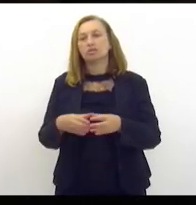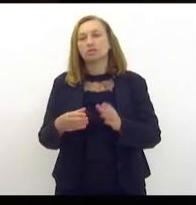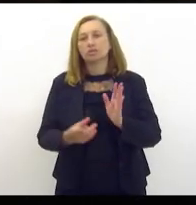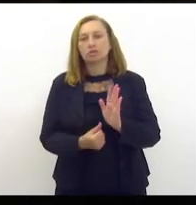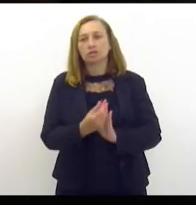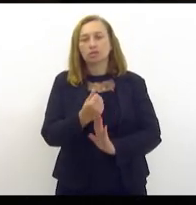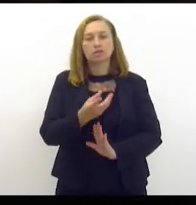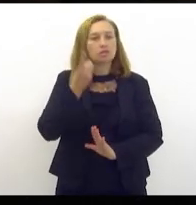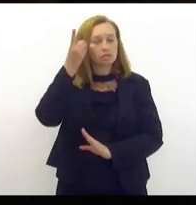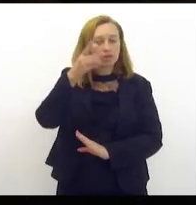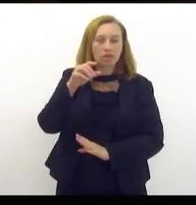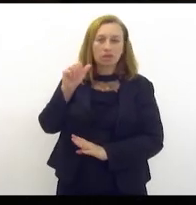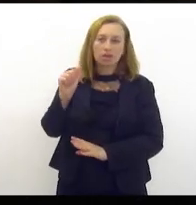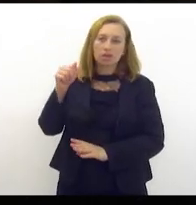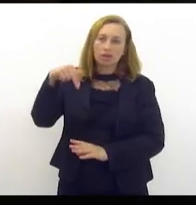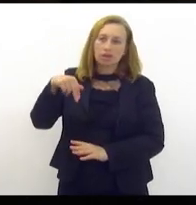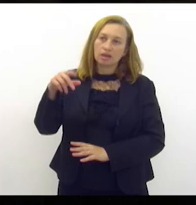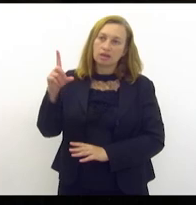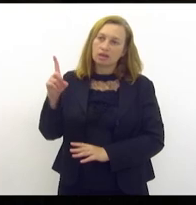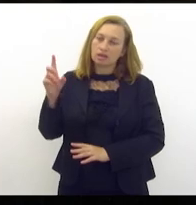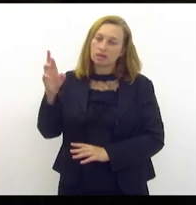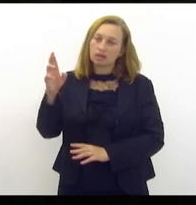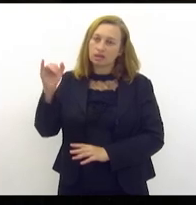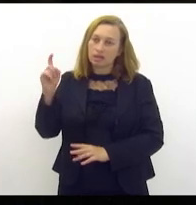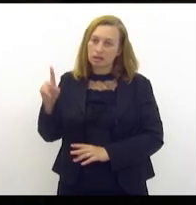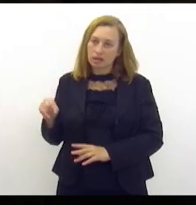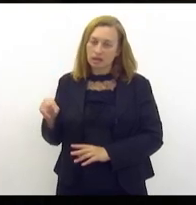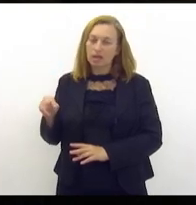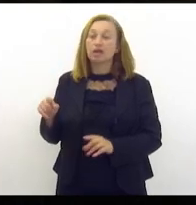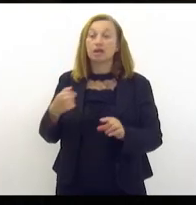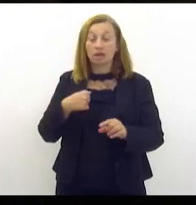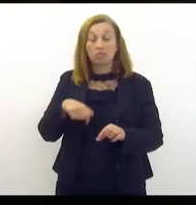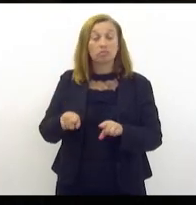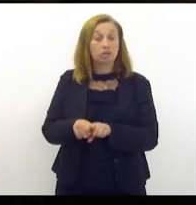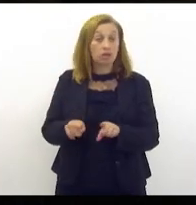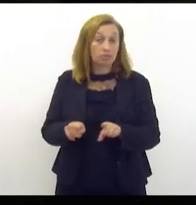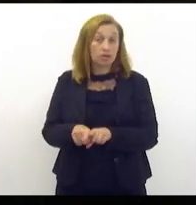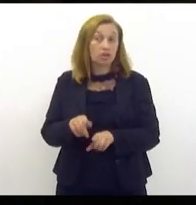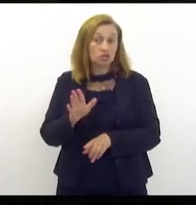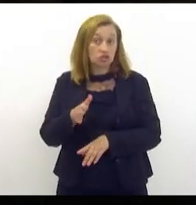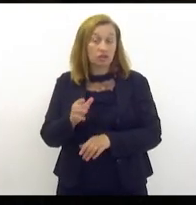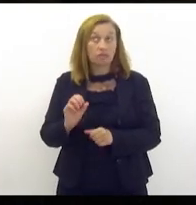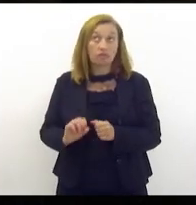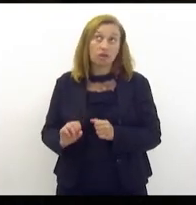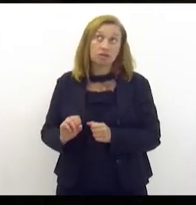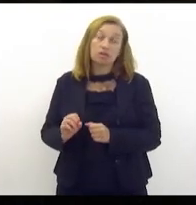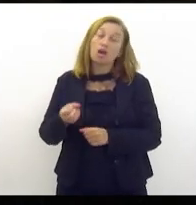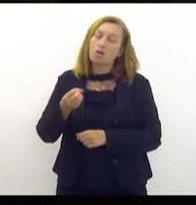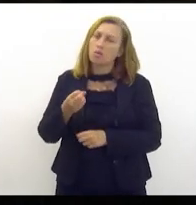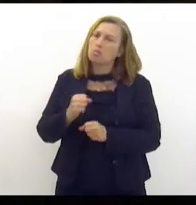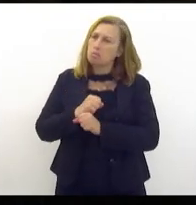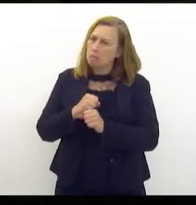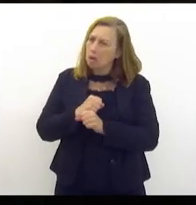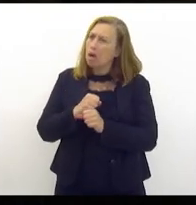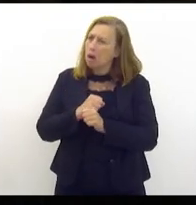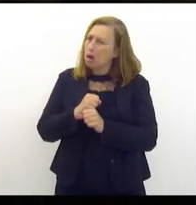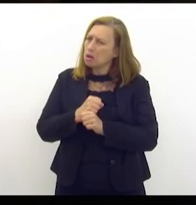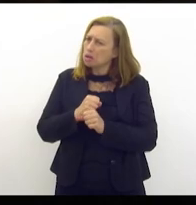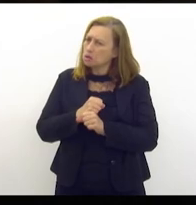Orçamento, deputado André Correia, tanto por mim, que já o faço há bastante